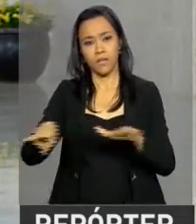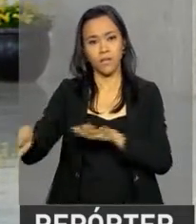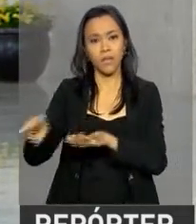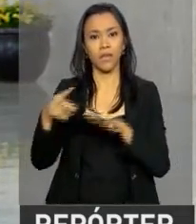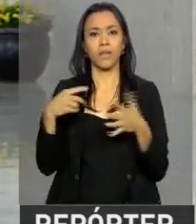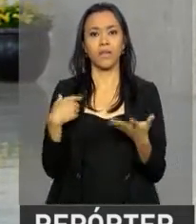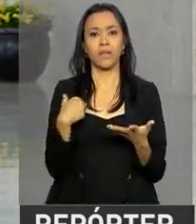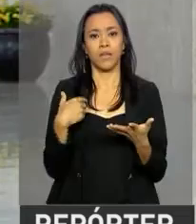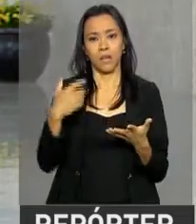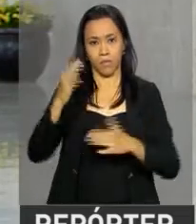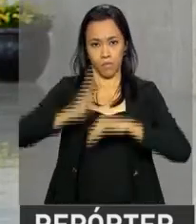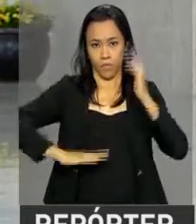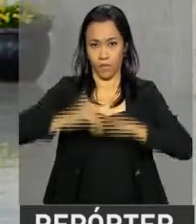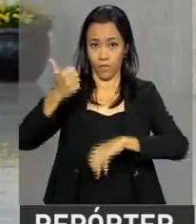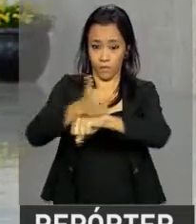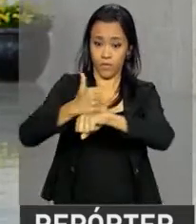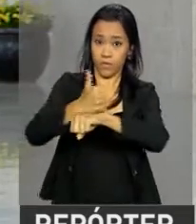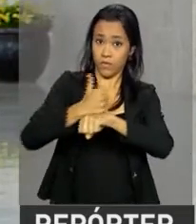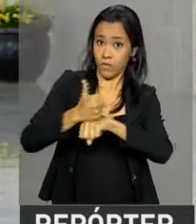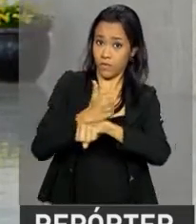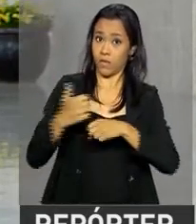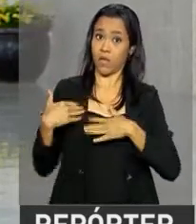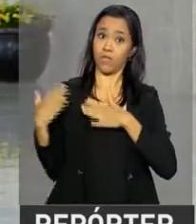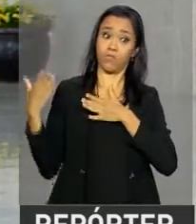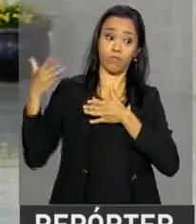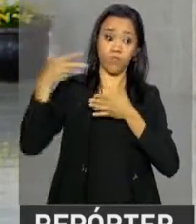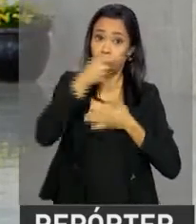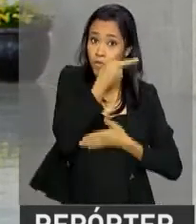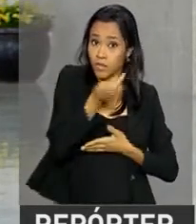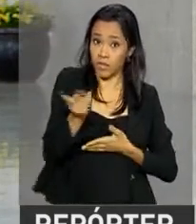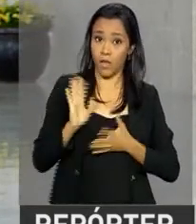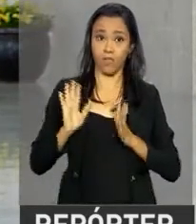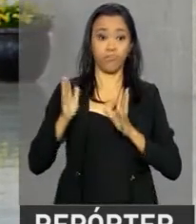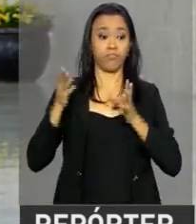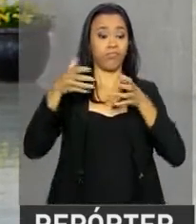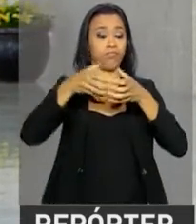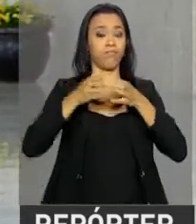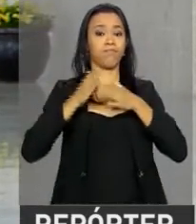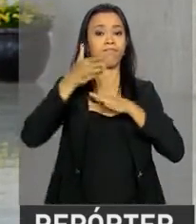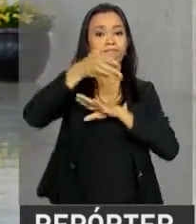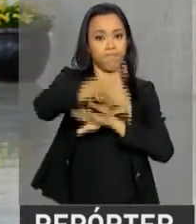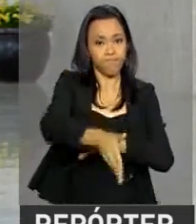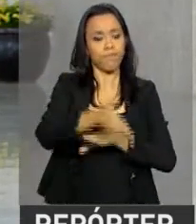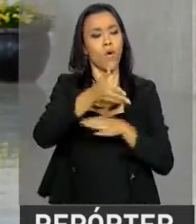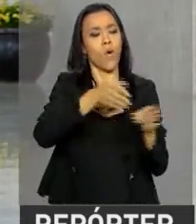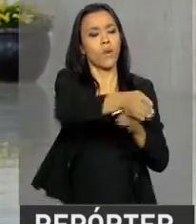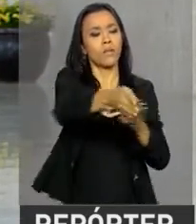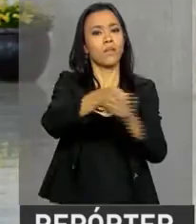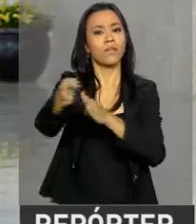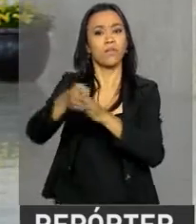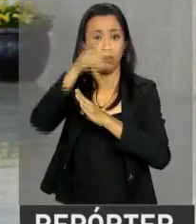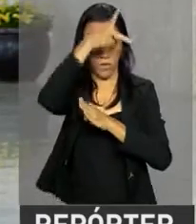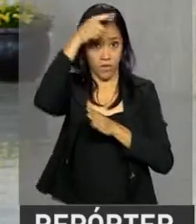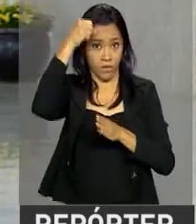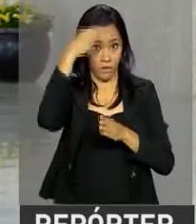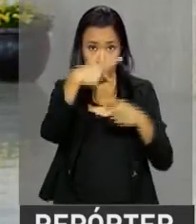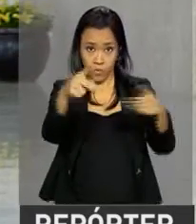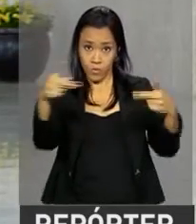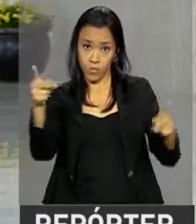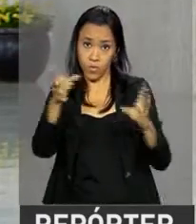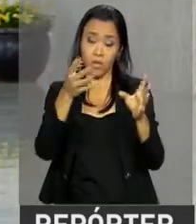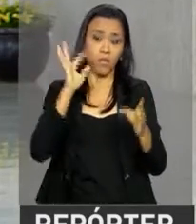da defesa civil nacional estiveram na região eles estão auxiliando prefeitura sair na elaboração de planos de contingência